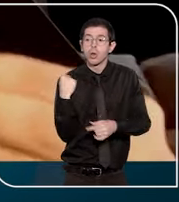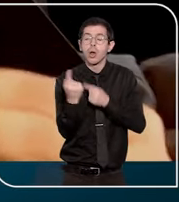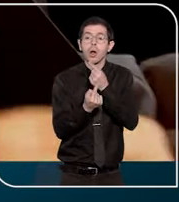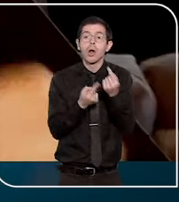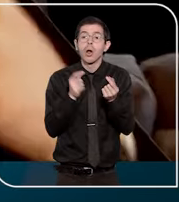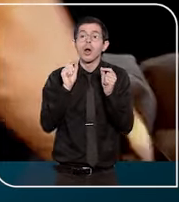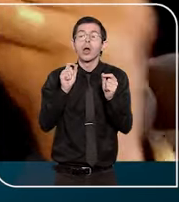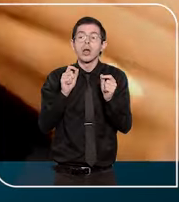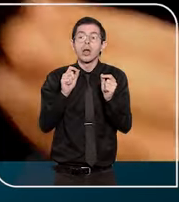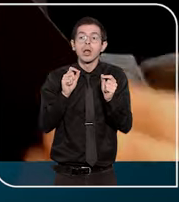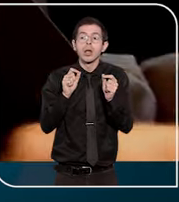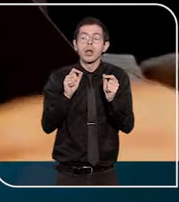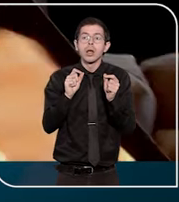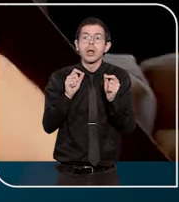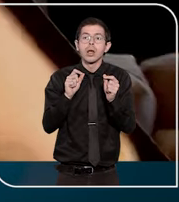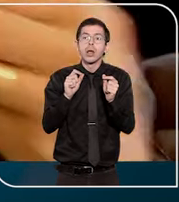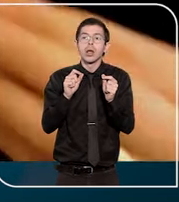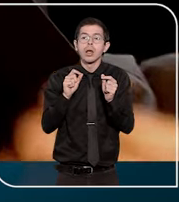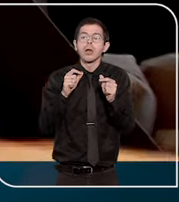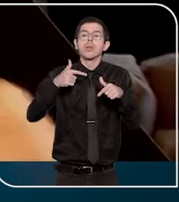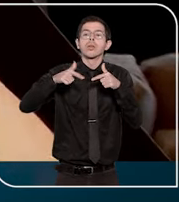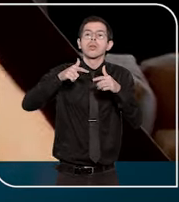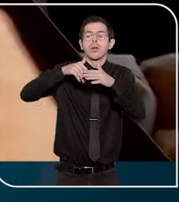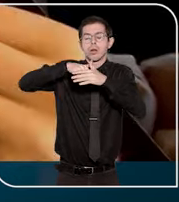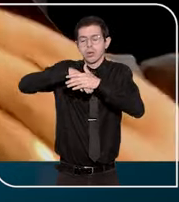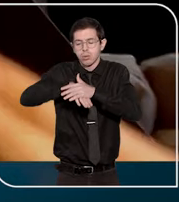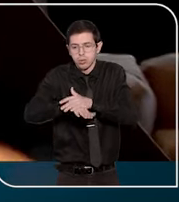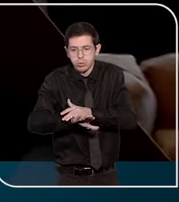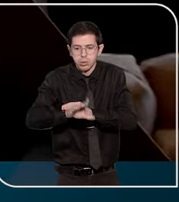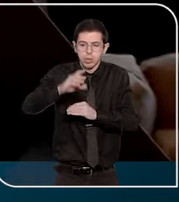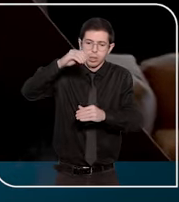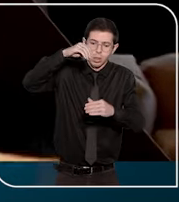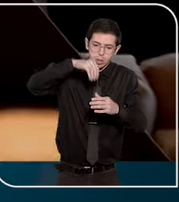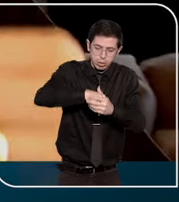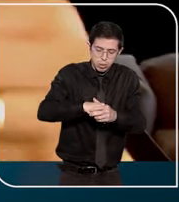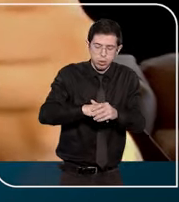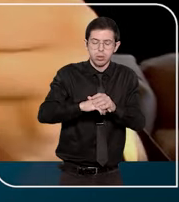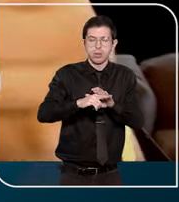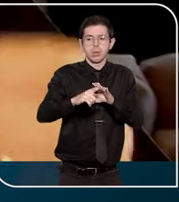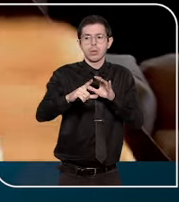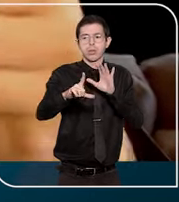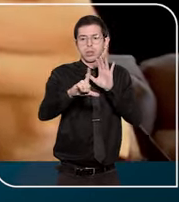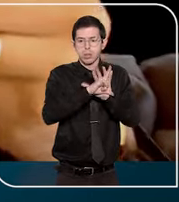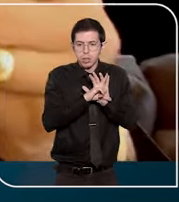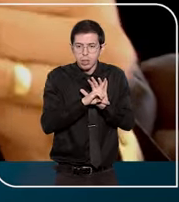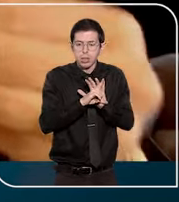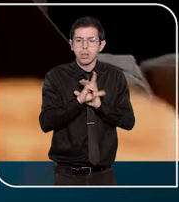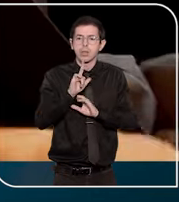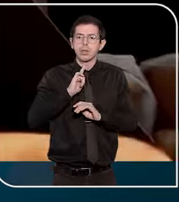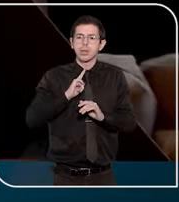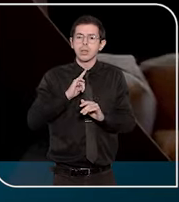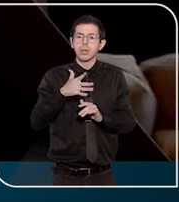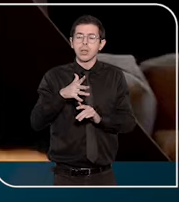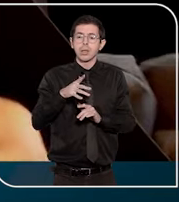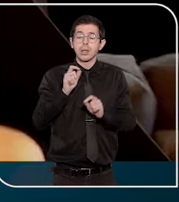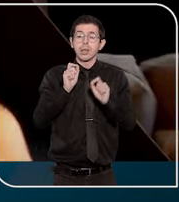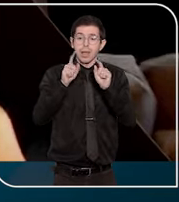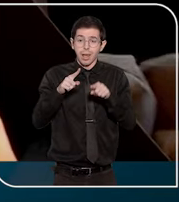de uma dinâmica doutrinária, legal, jurisprudencial, que além de